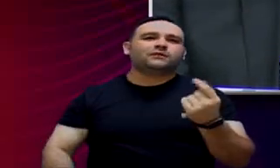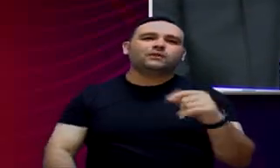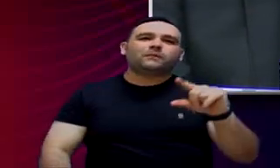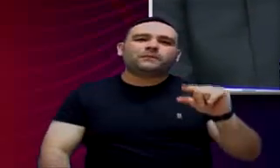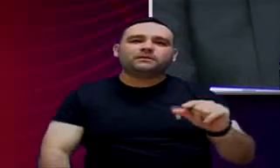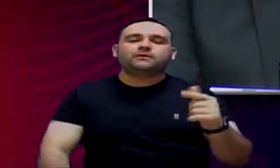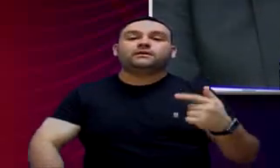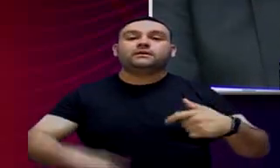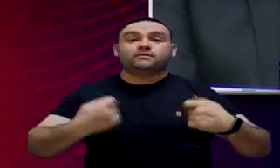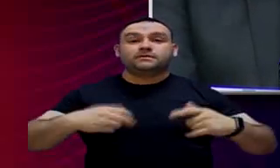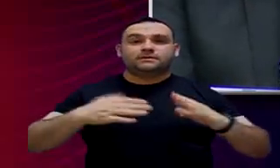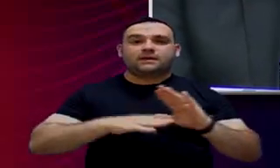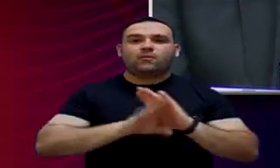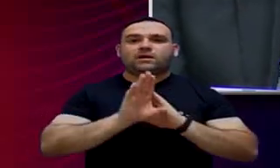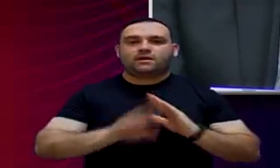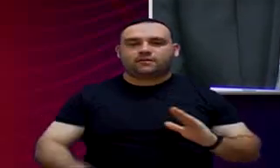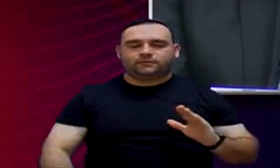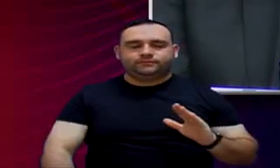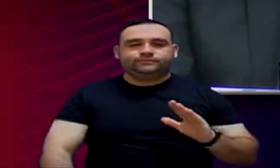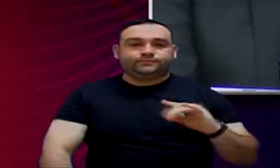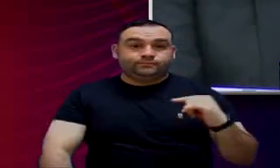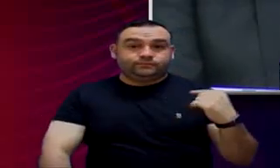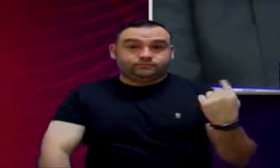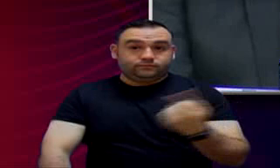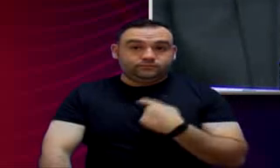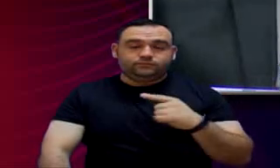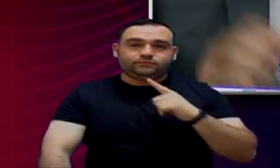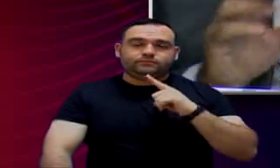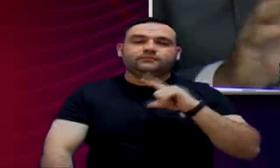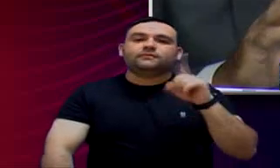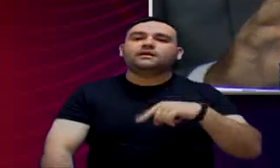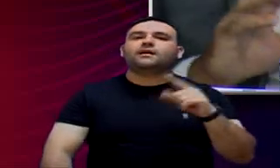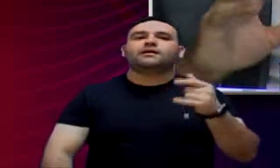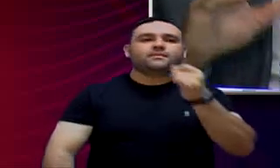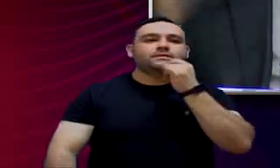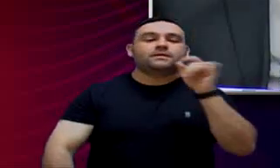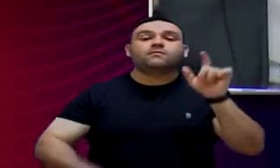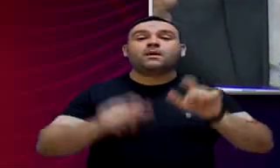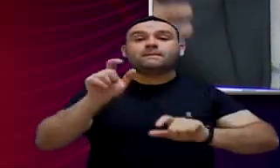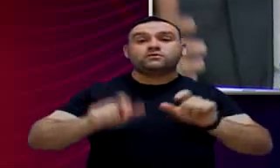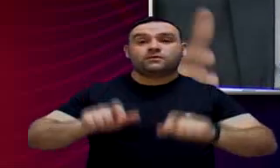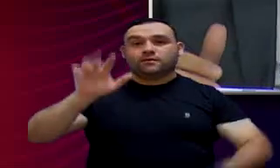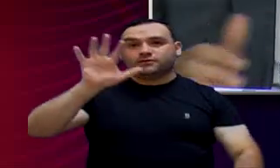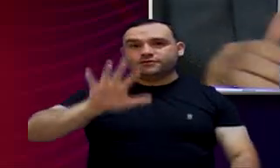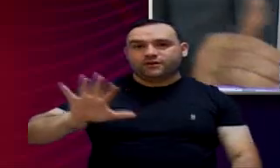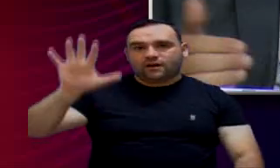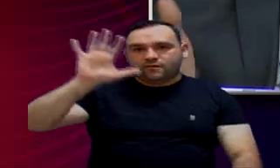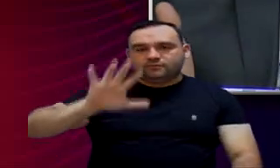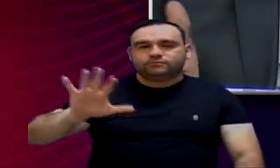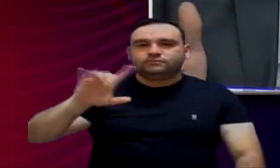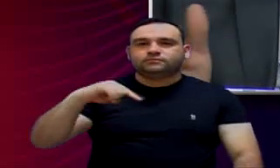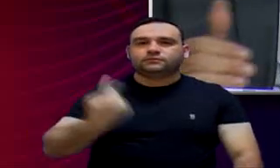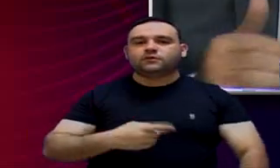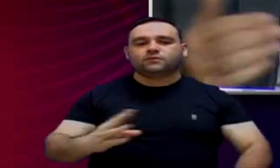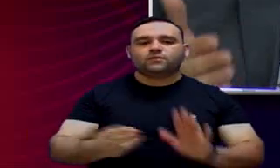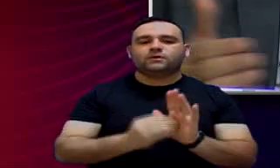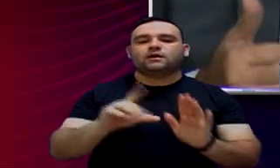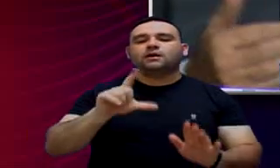mínimo que precisa se aumentado é o que a gente faz a projeção na questão de pessoal geral a gente coloca na lua a questão